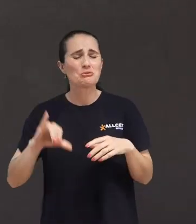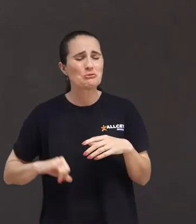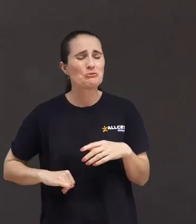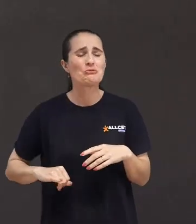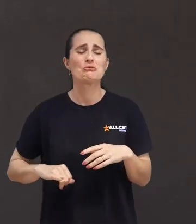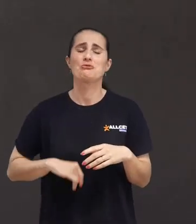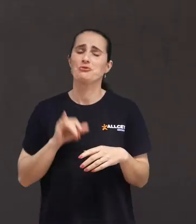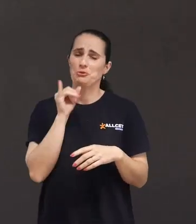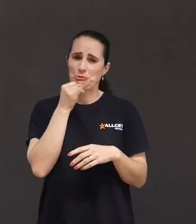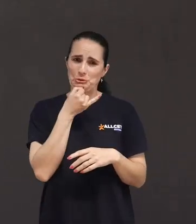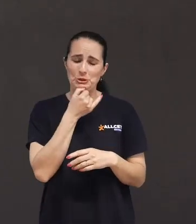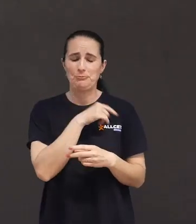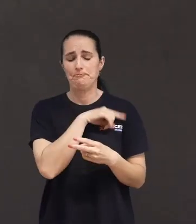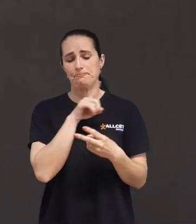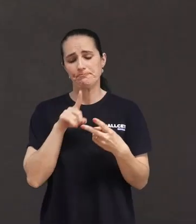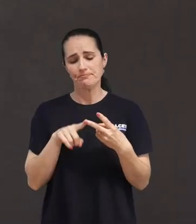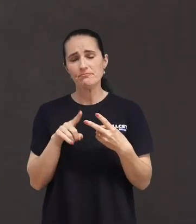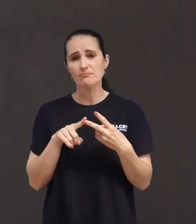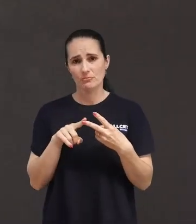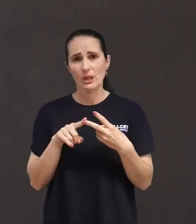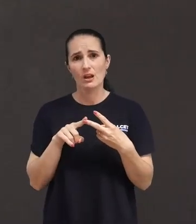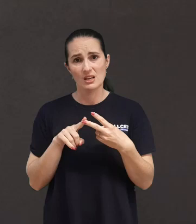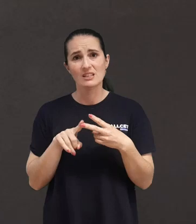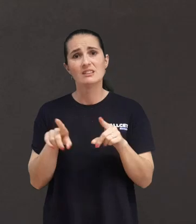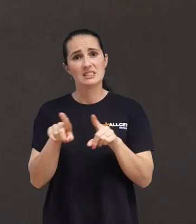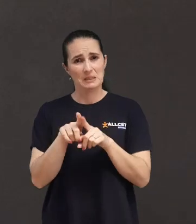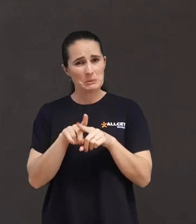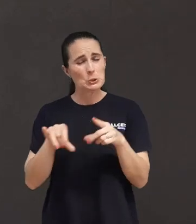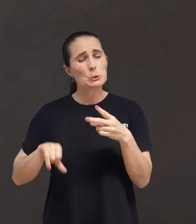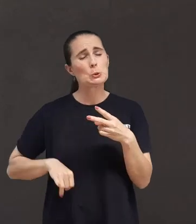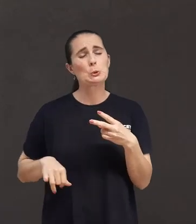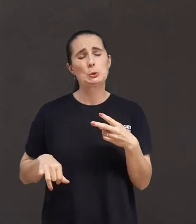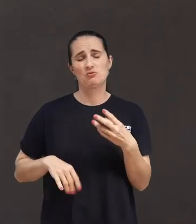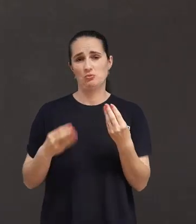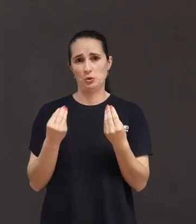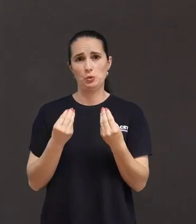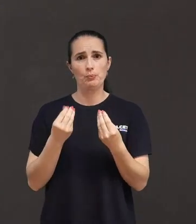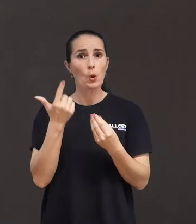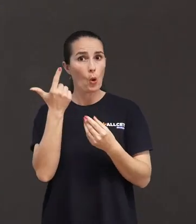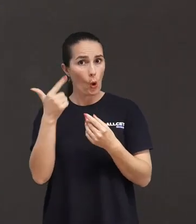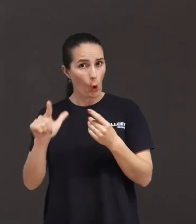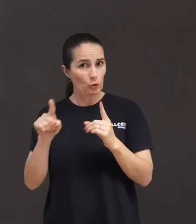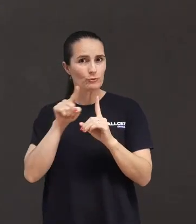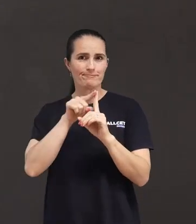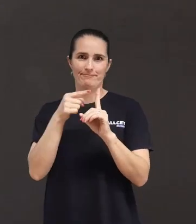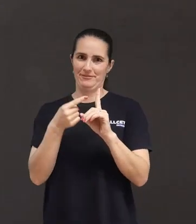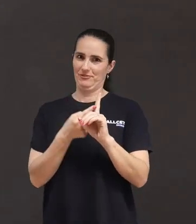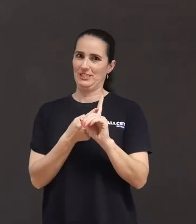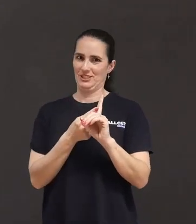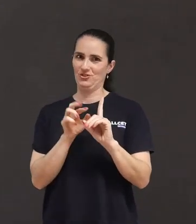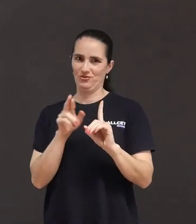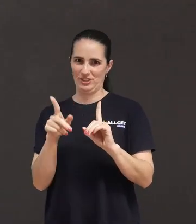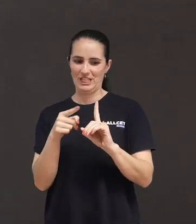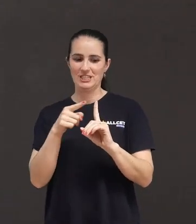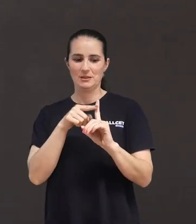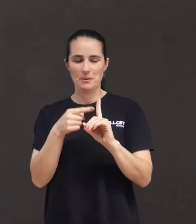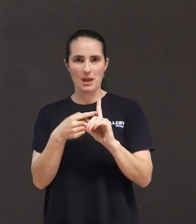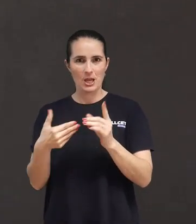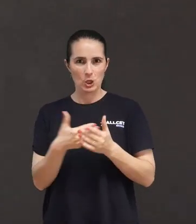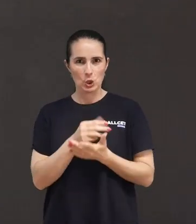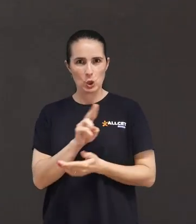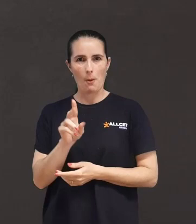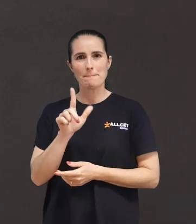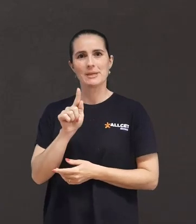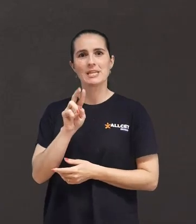doloridos. E o segundo momento mais dolorido também foi quando eu estava gestante de novo do meu